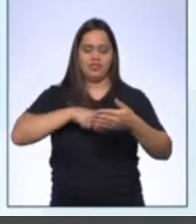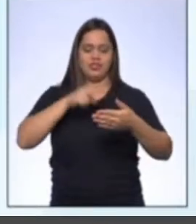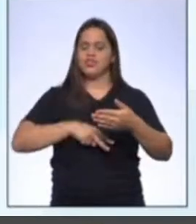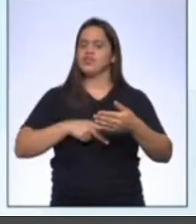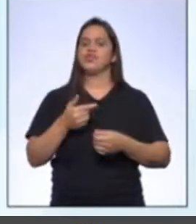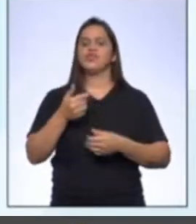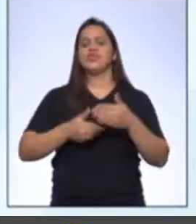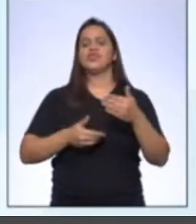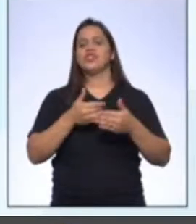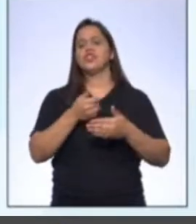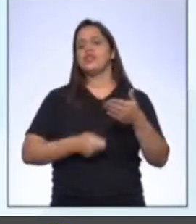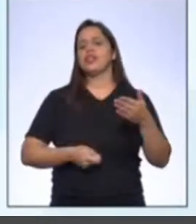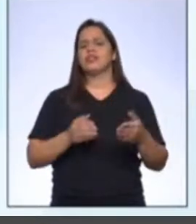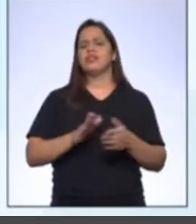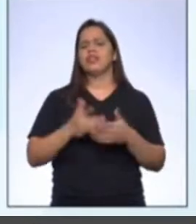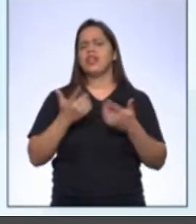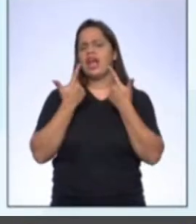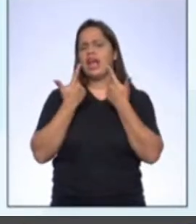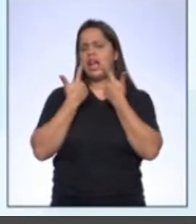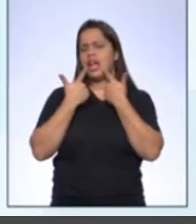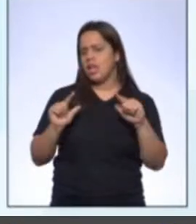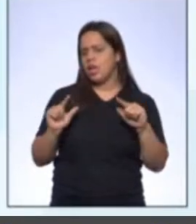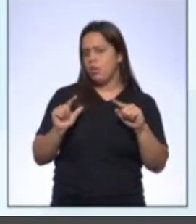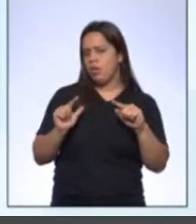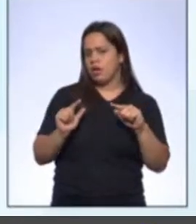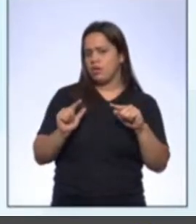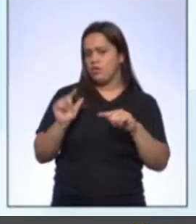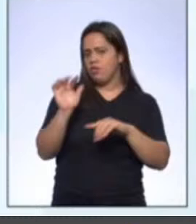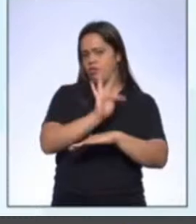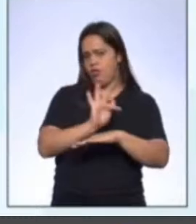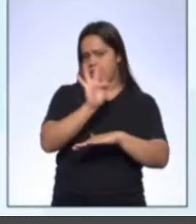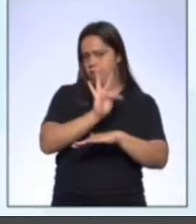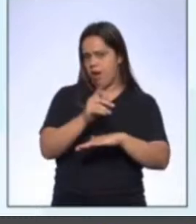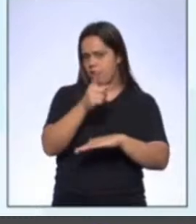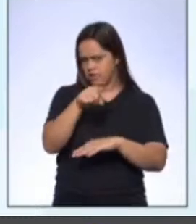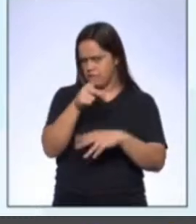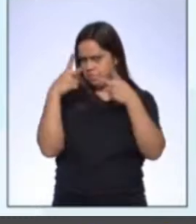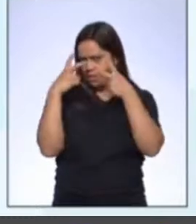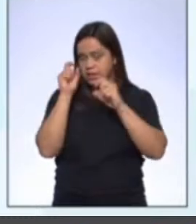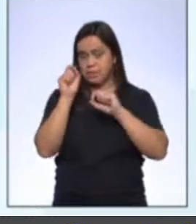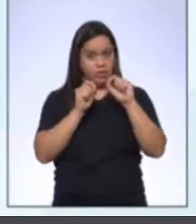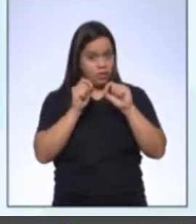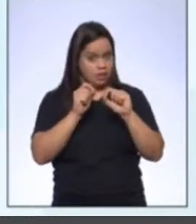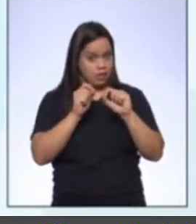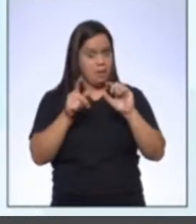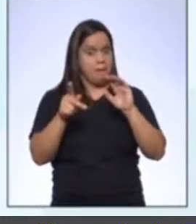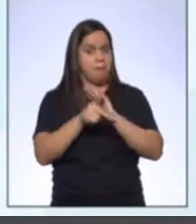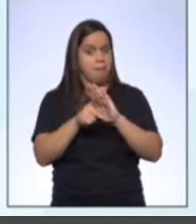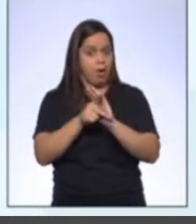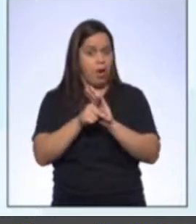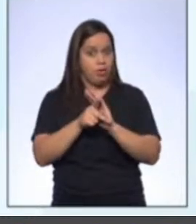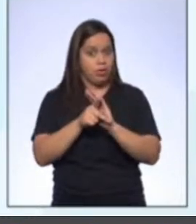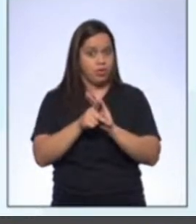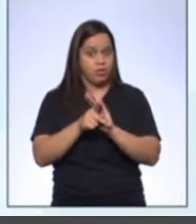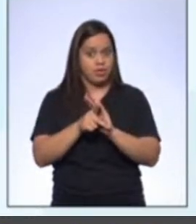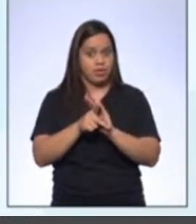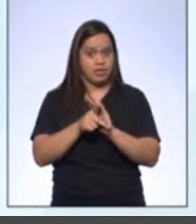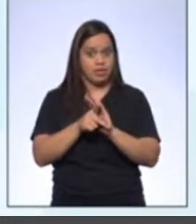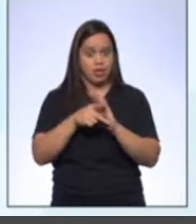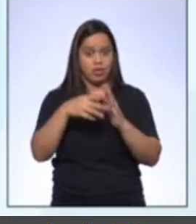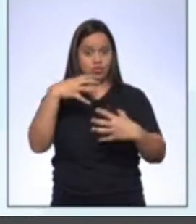texto que possui linguagem formal, olha só, vocês devem ter percebido, regionalismo muito forte ali,